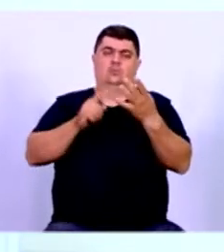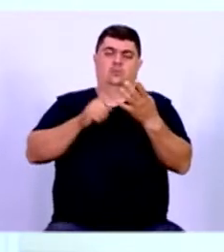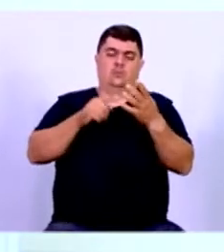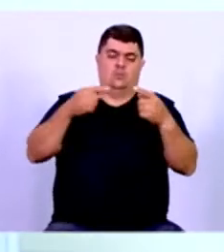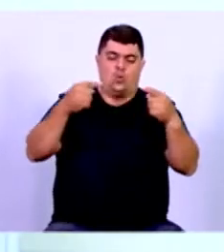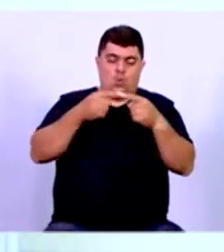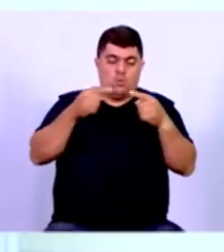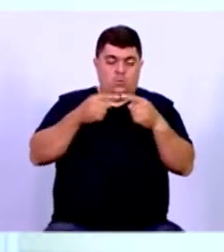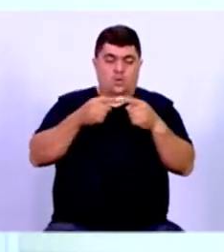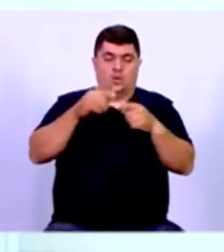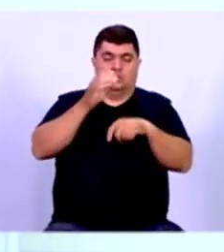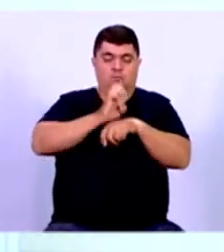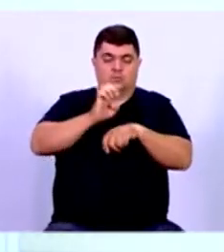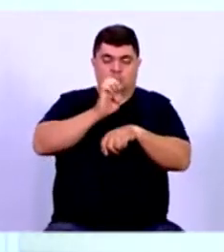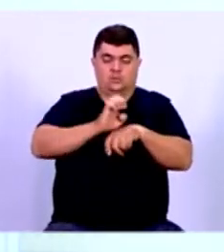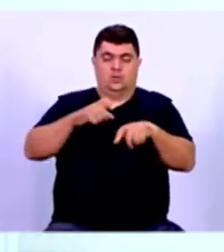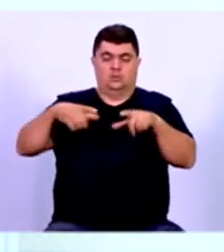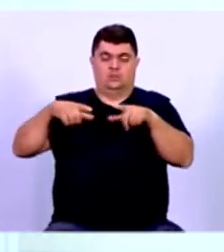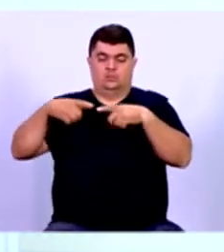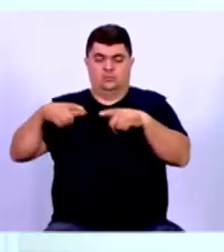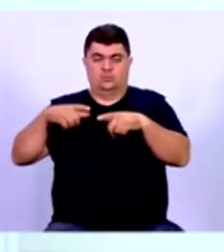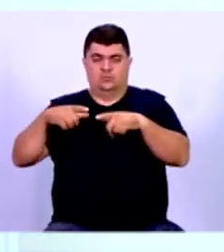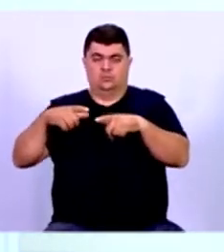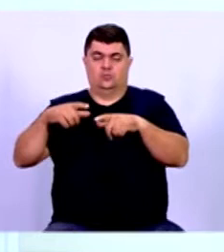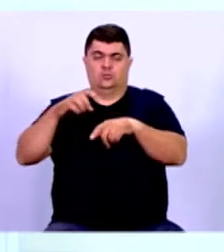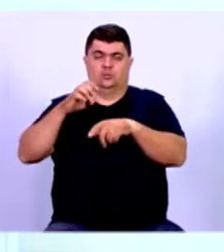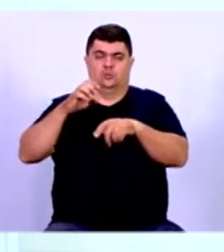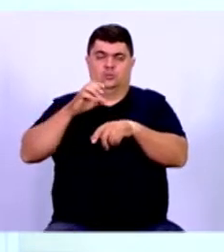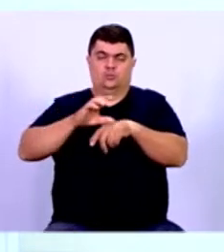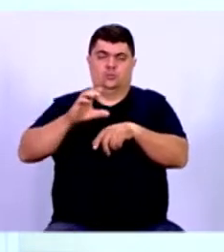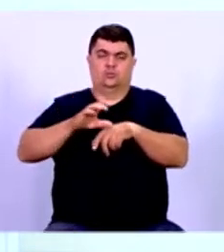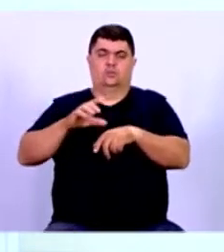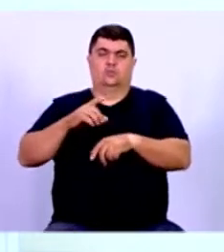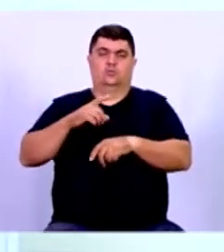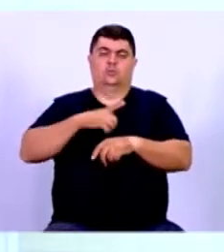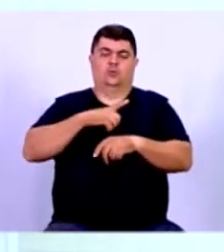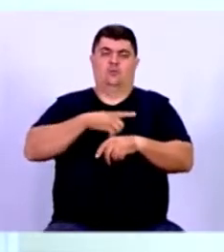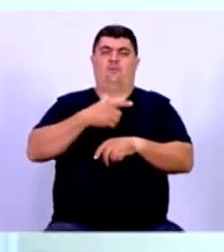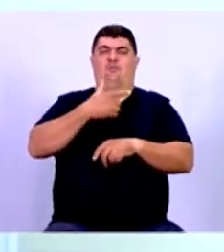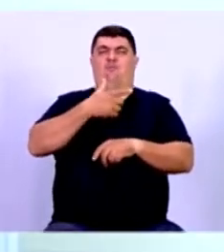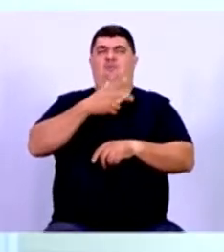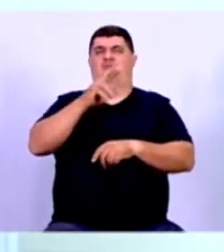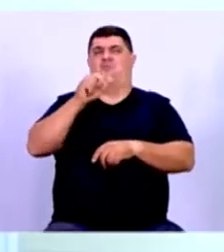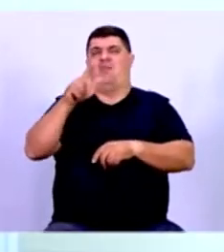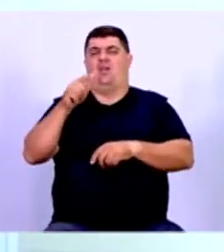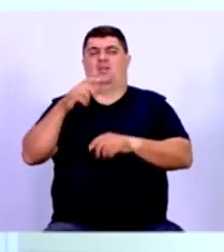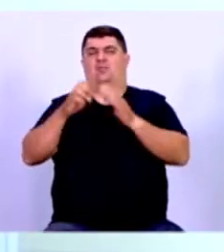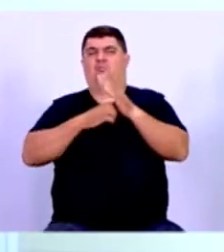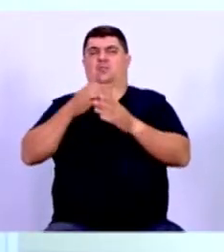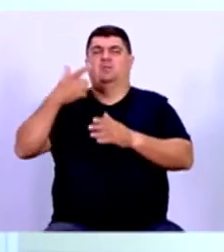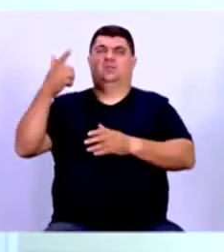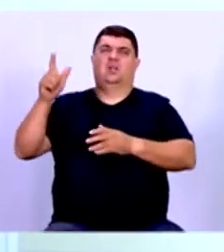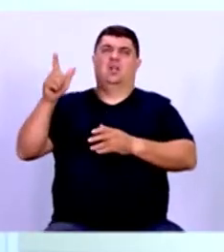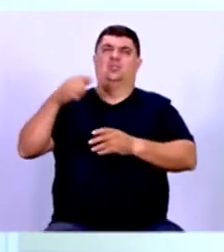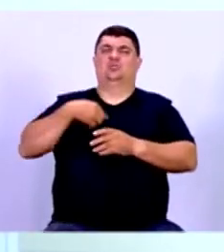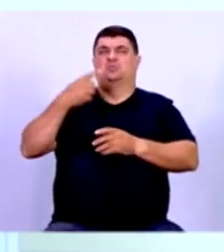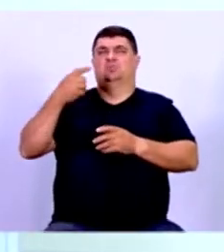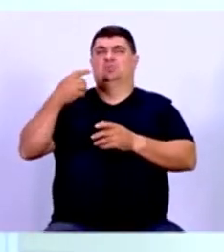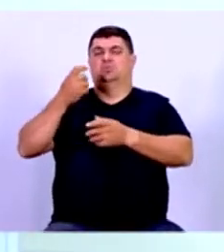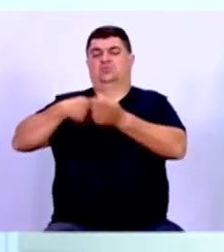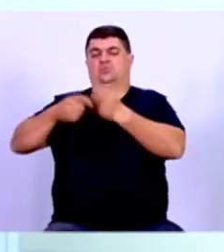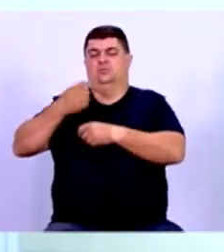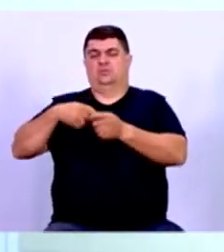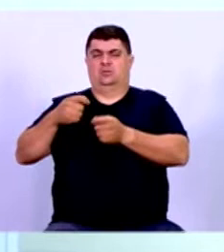devem ser compatíveis. Então, não... tem uma vaga de estágio na empresa A. Mas essa vaga de estágio,